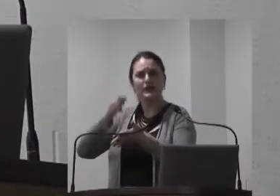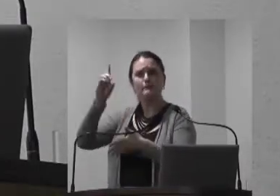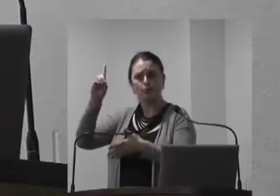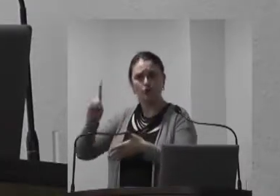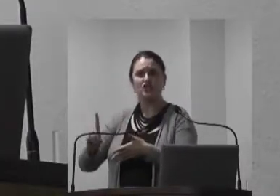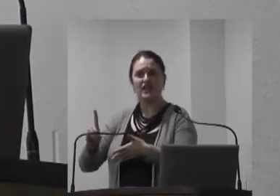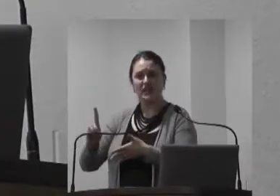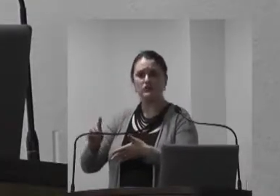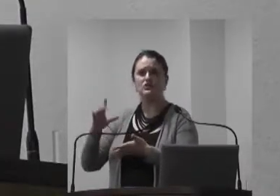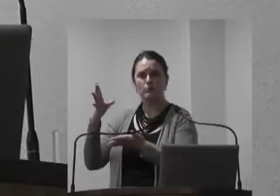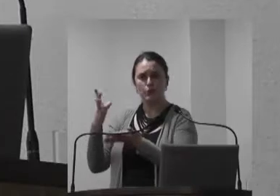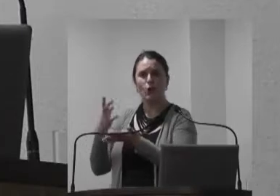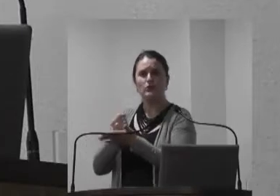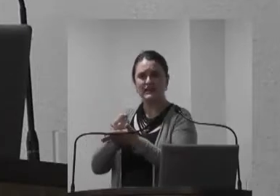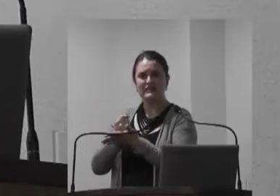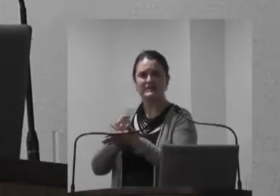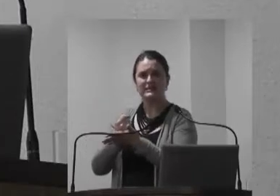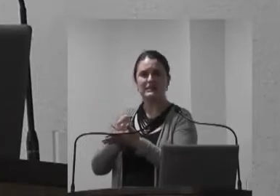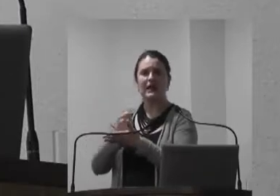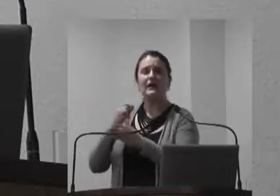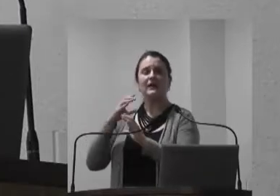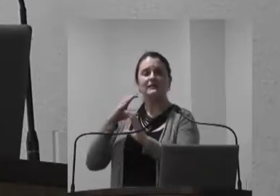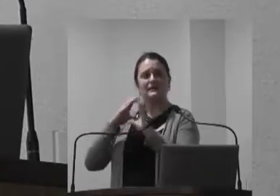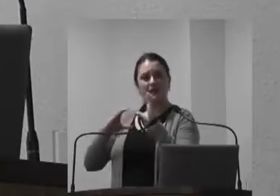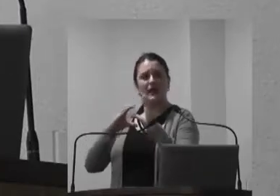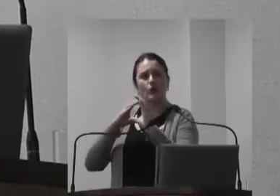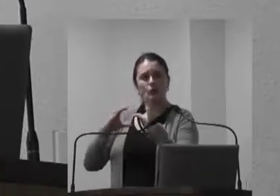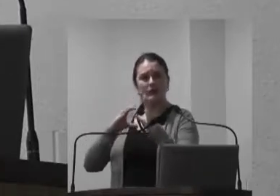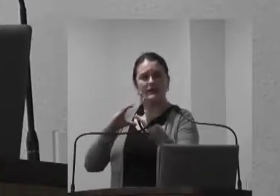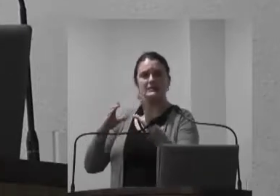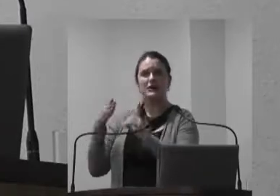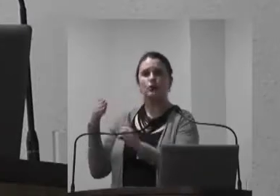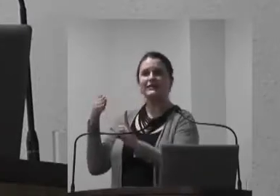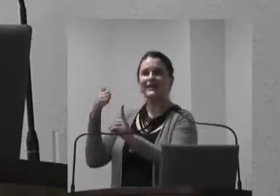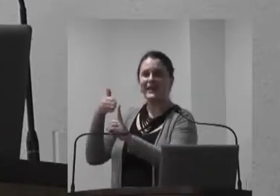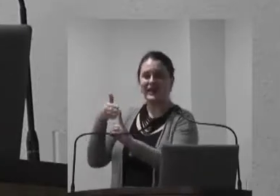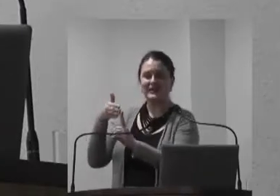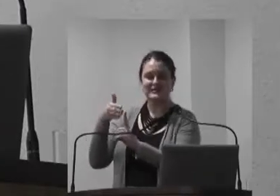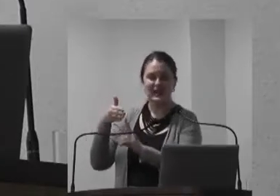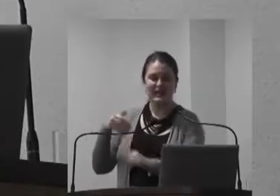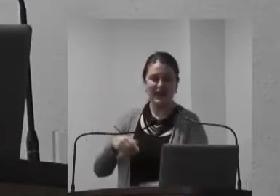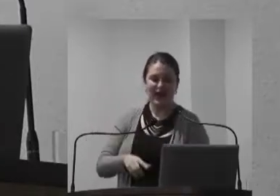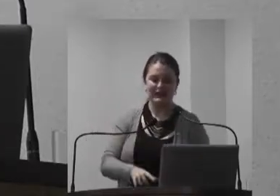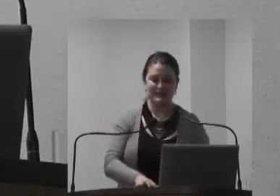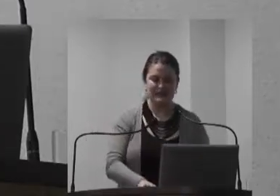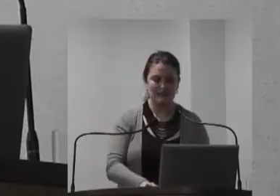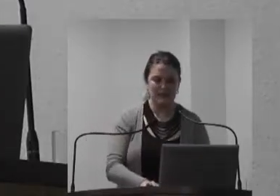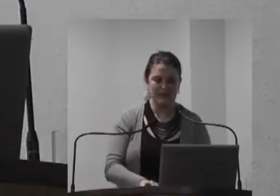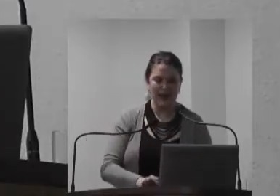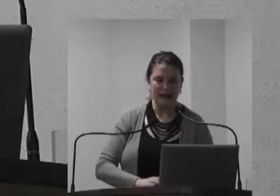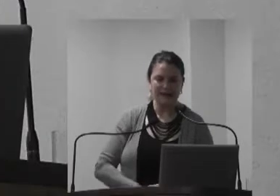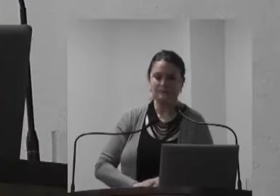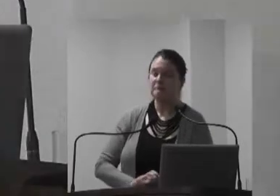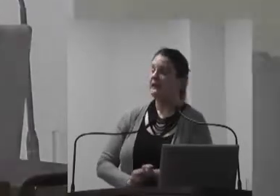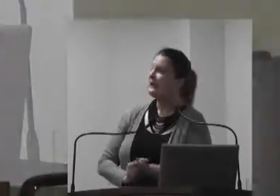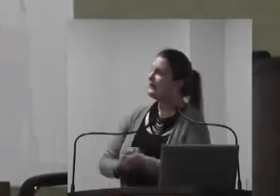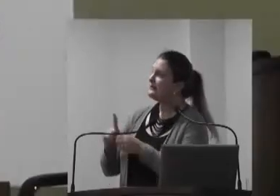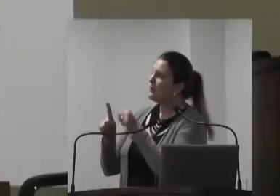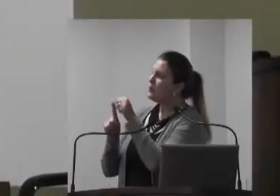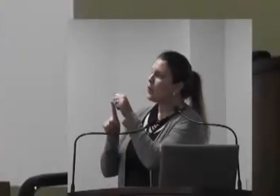e lutem por direitos, por conquistas, né? De ter a comunicação e ter essa